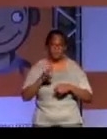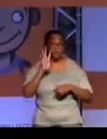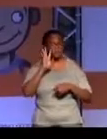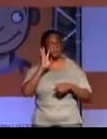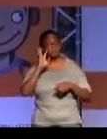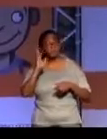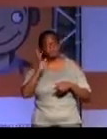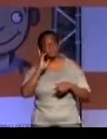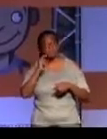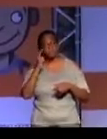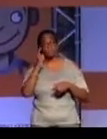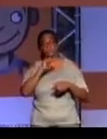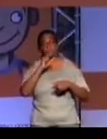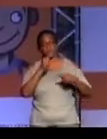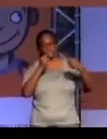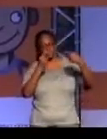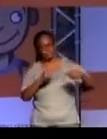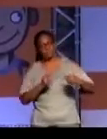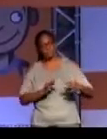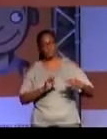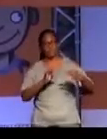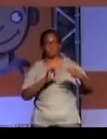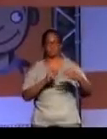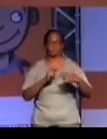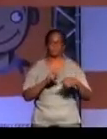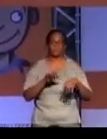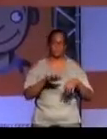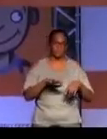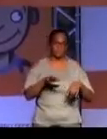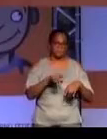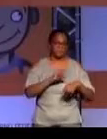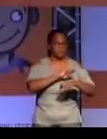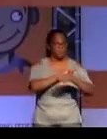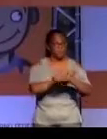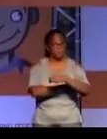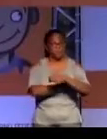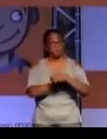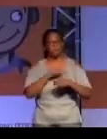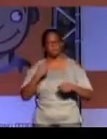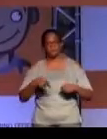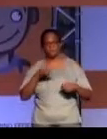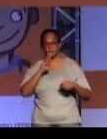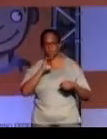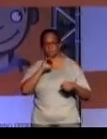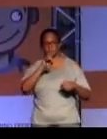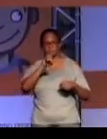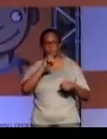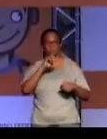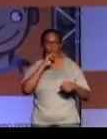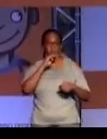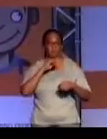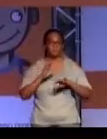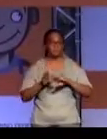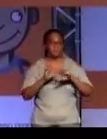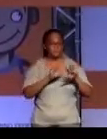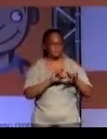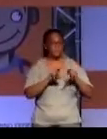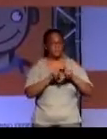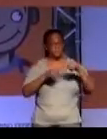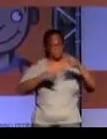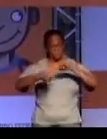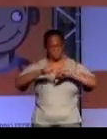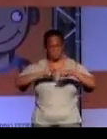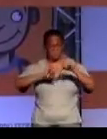decisivos para obter competitividade tecnológica na área. O fortalecimento de biomanguinhos e laboratórios públicos